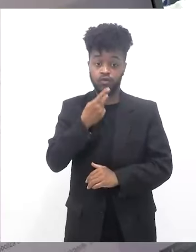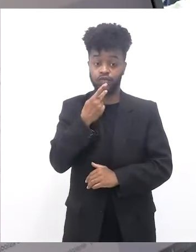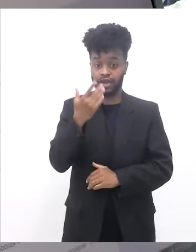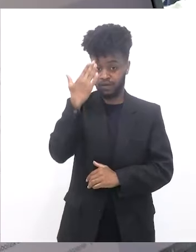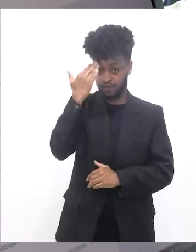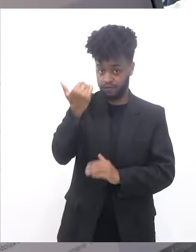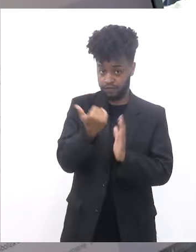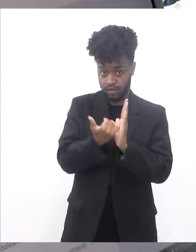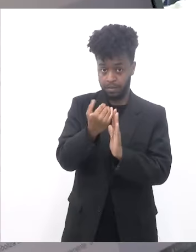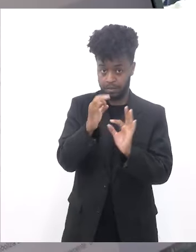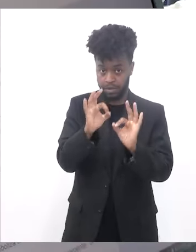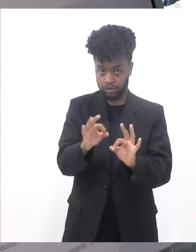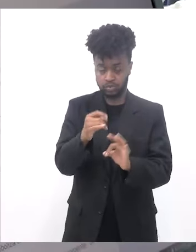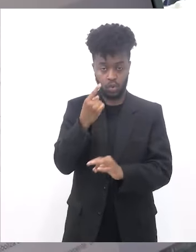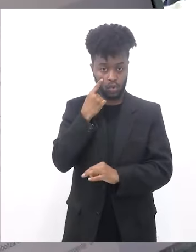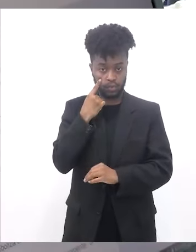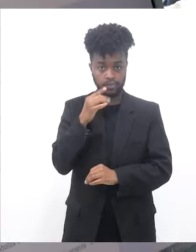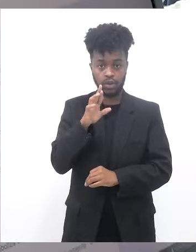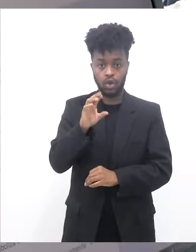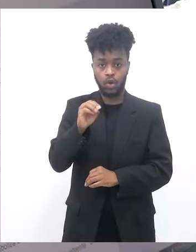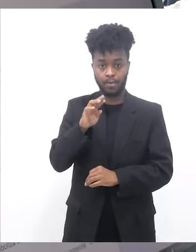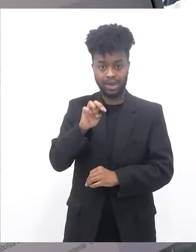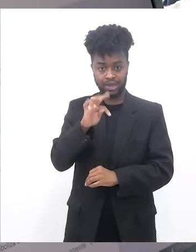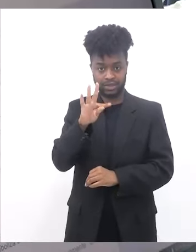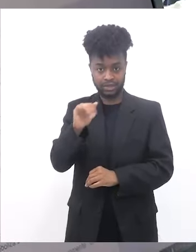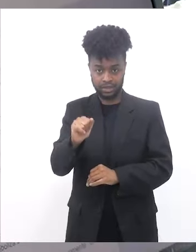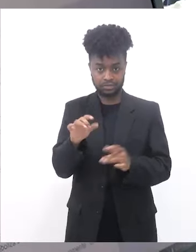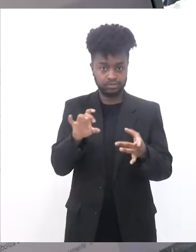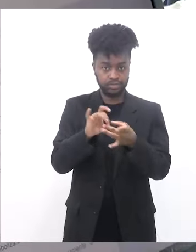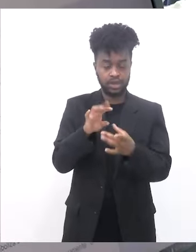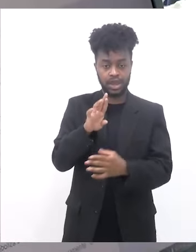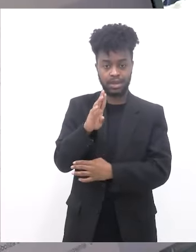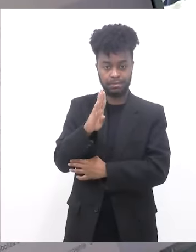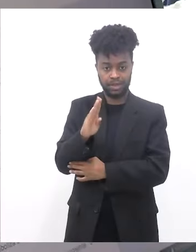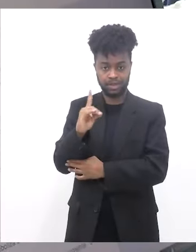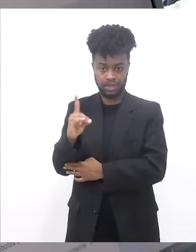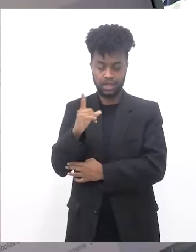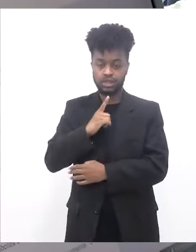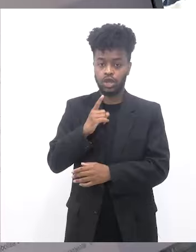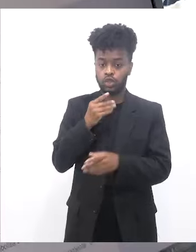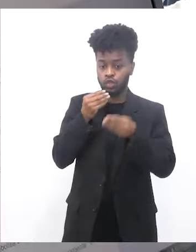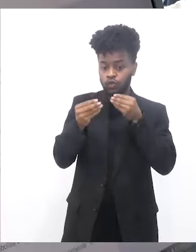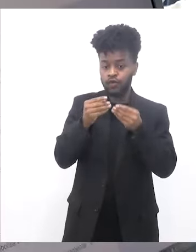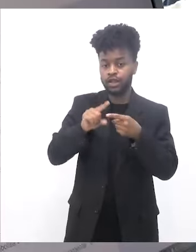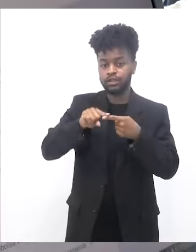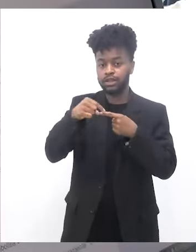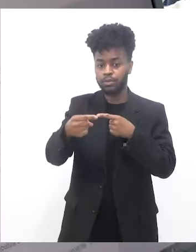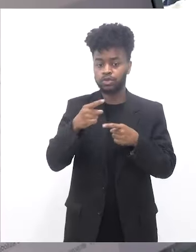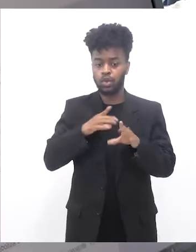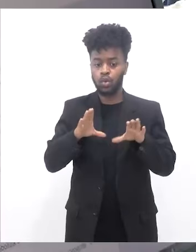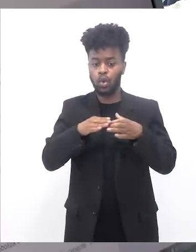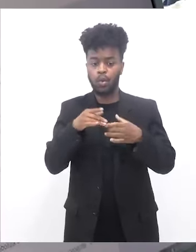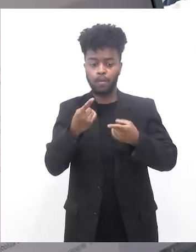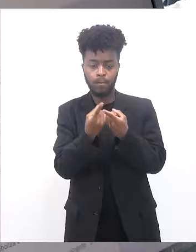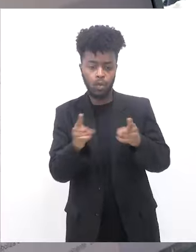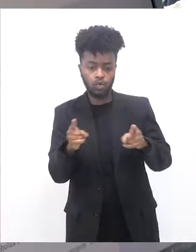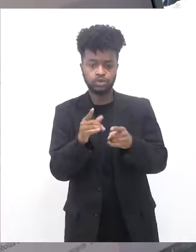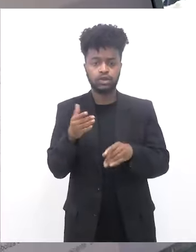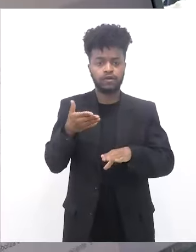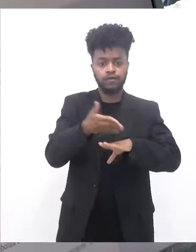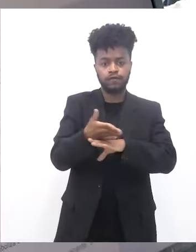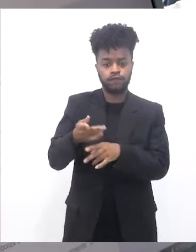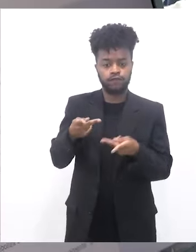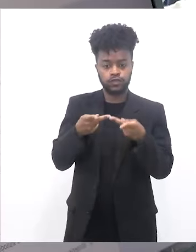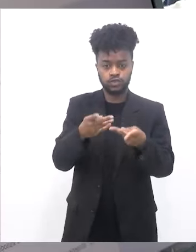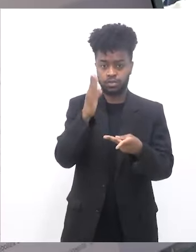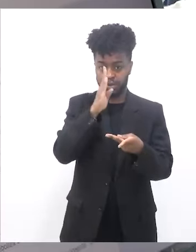Olha, vou falar os que fazem mais sucesso. A Roberta de Rebelde, que foi uma novela que depois virou banda e veio